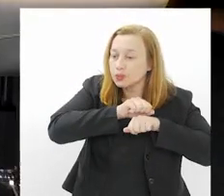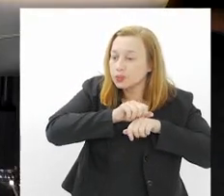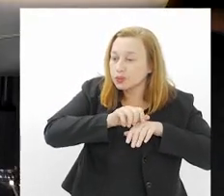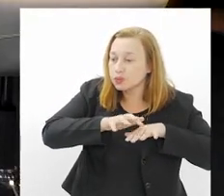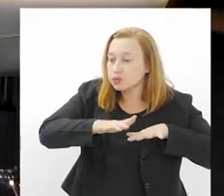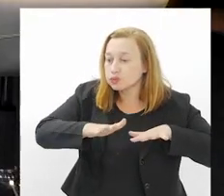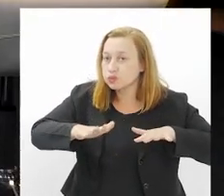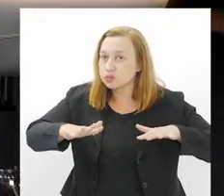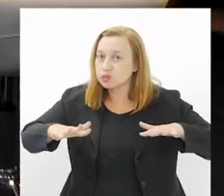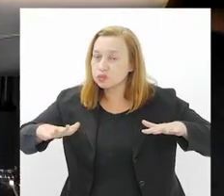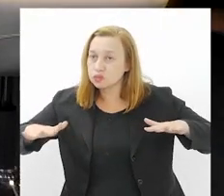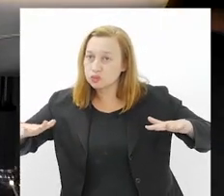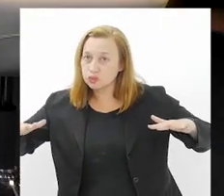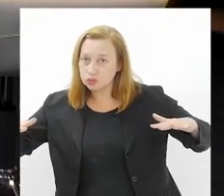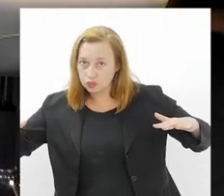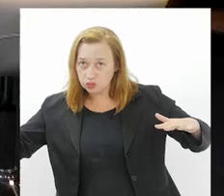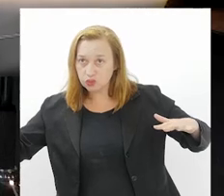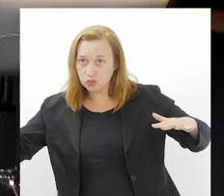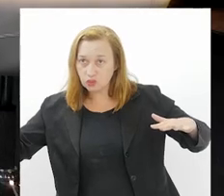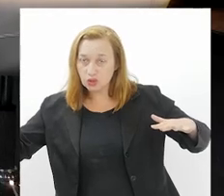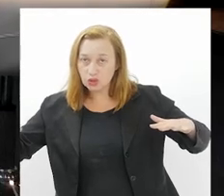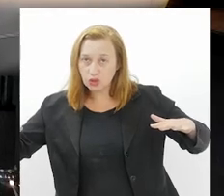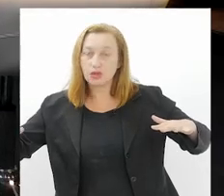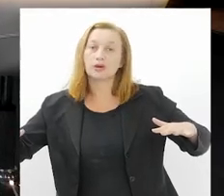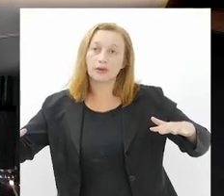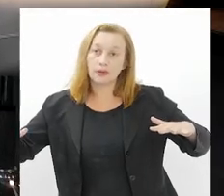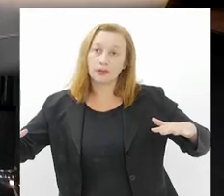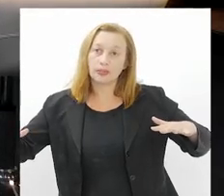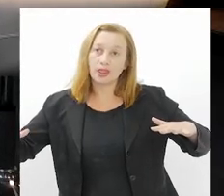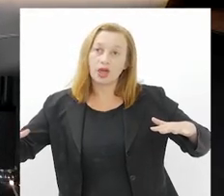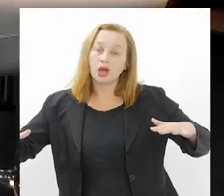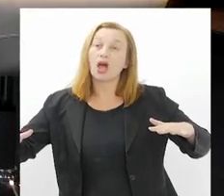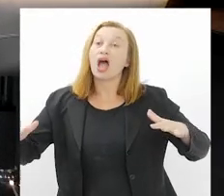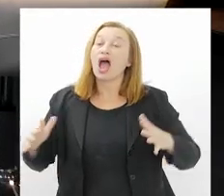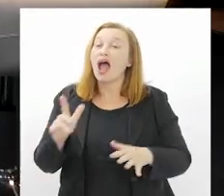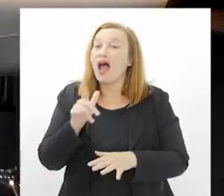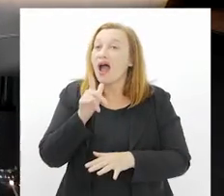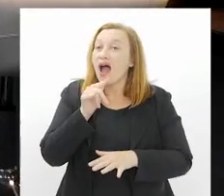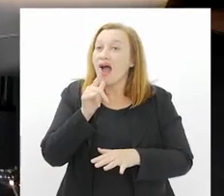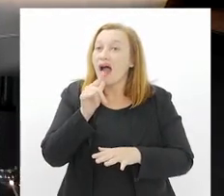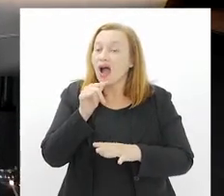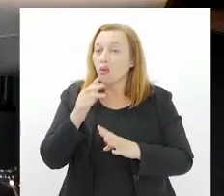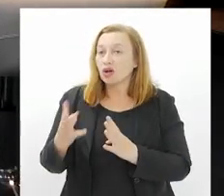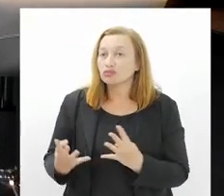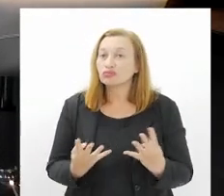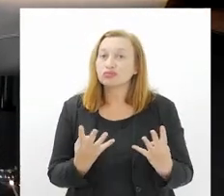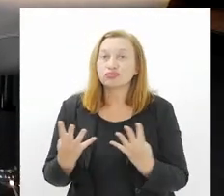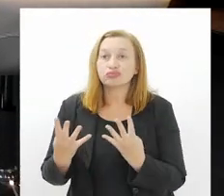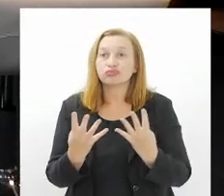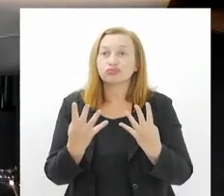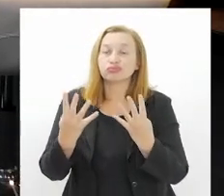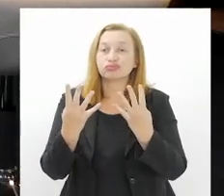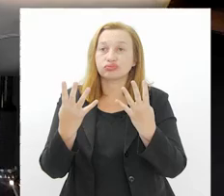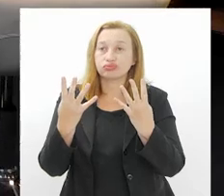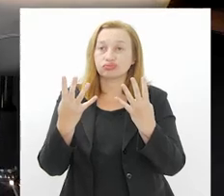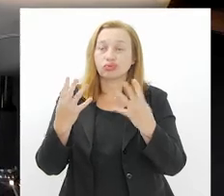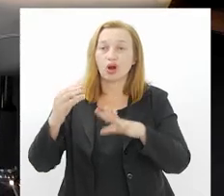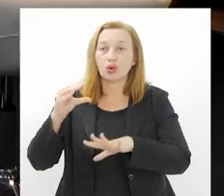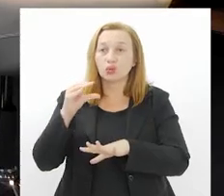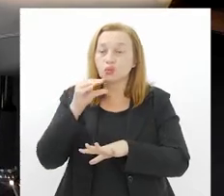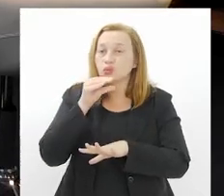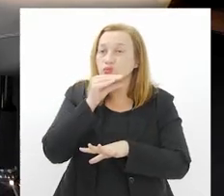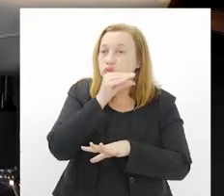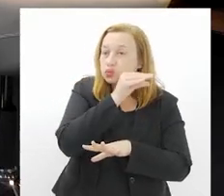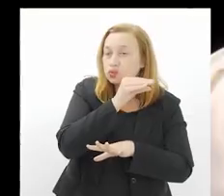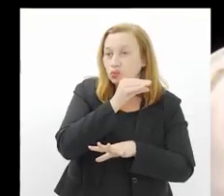né? A gente, quando está com calor, a gente não se expande mais. Então, da mesma forma, a água, né, em suas moléculas, elas vão se expandindo mais. E devido à